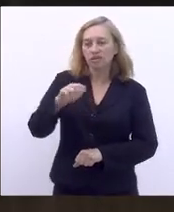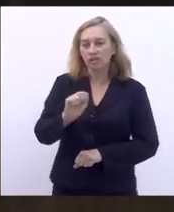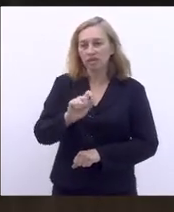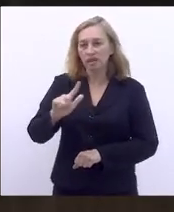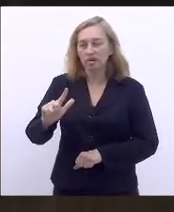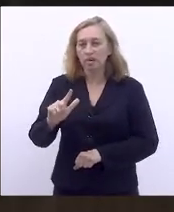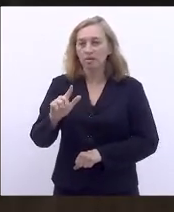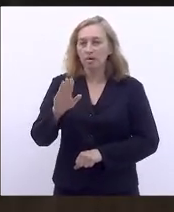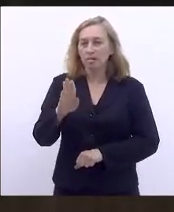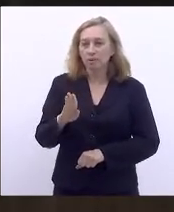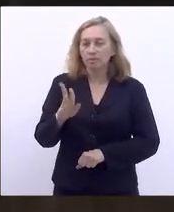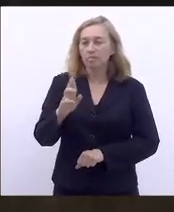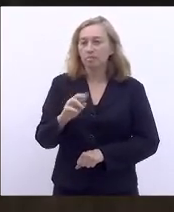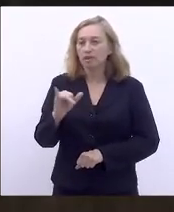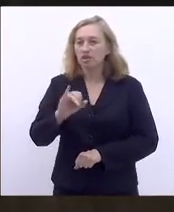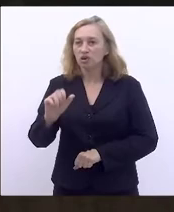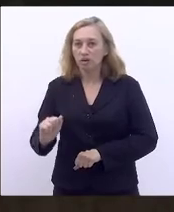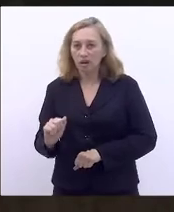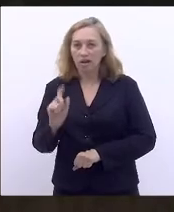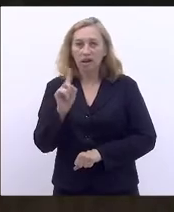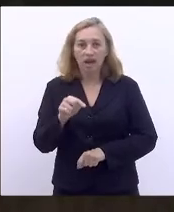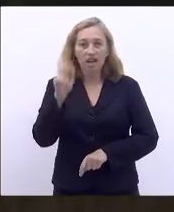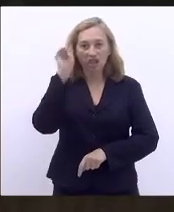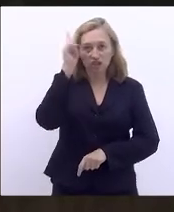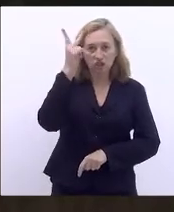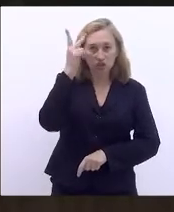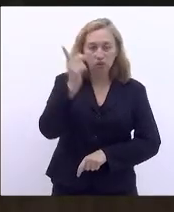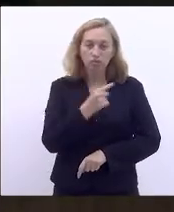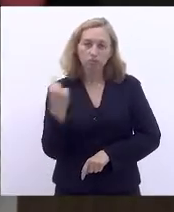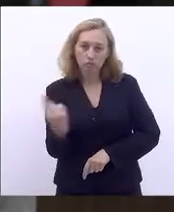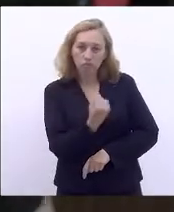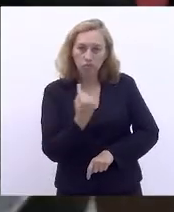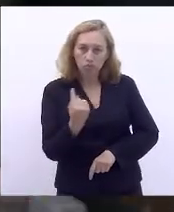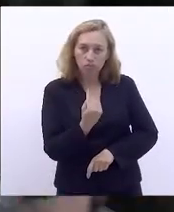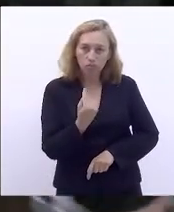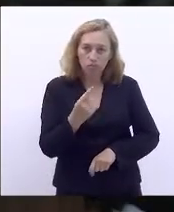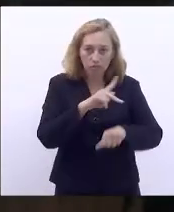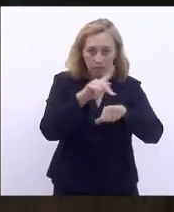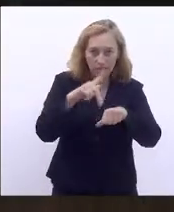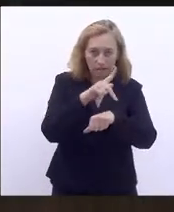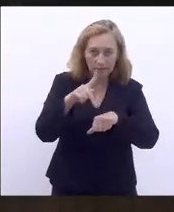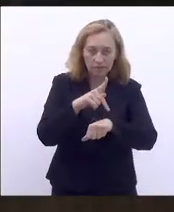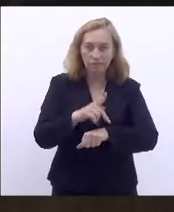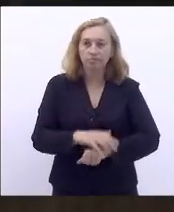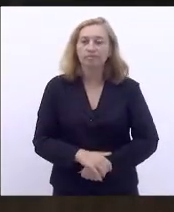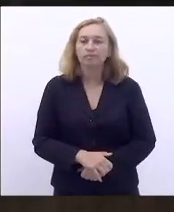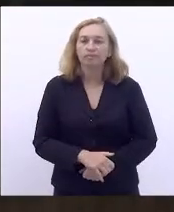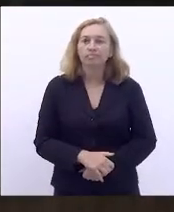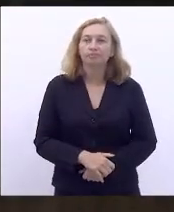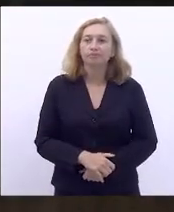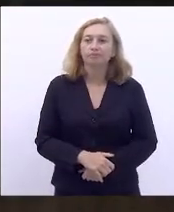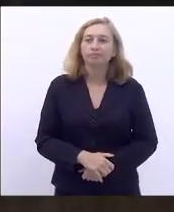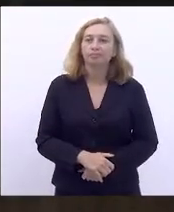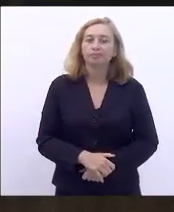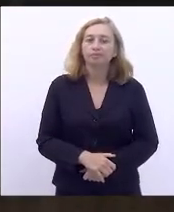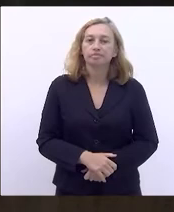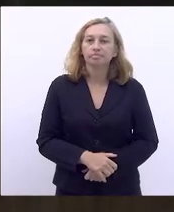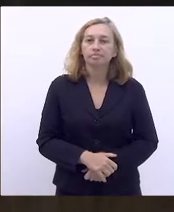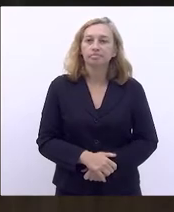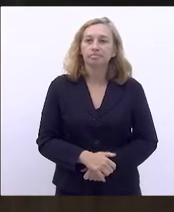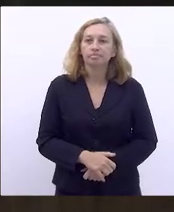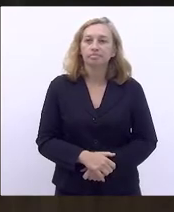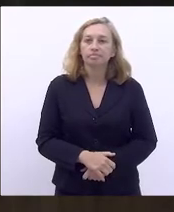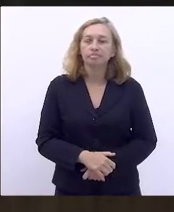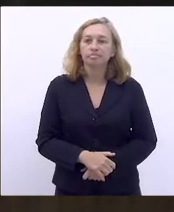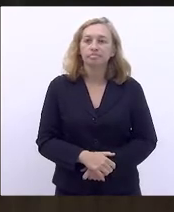é um trabalhista histórico do nosso país. E, com isso, nós